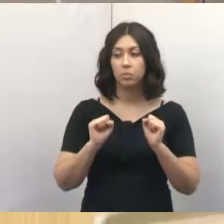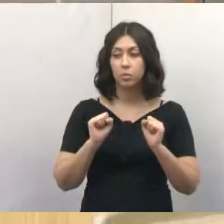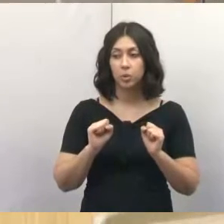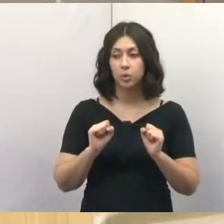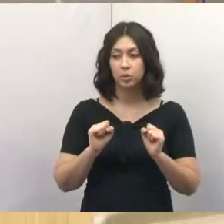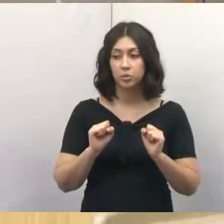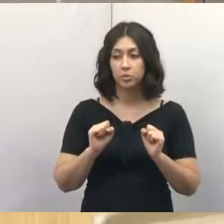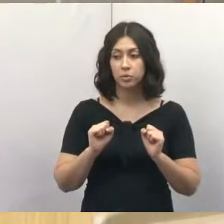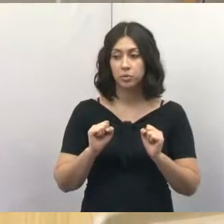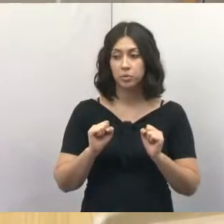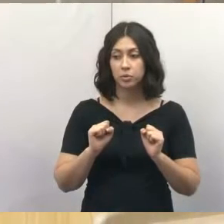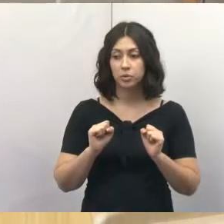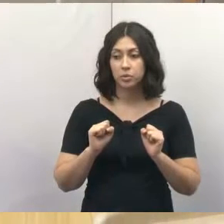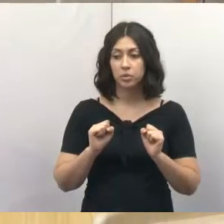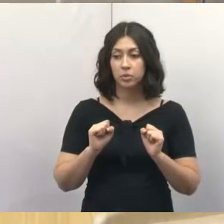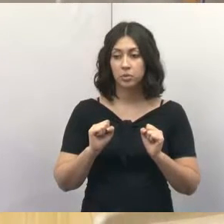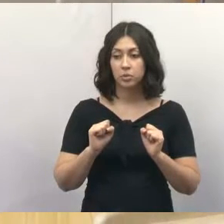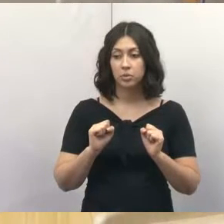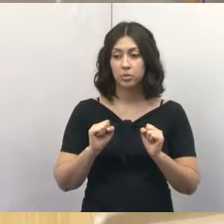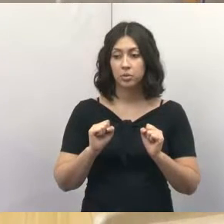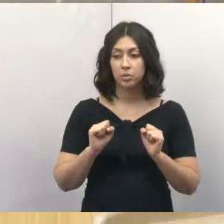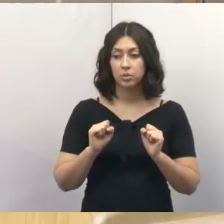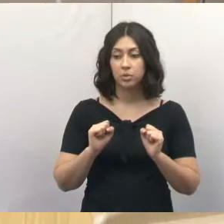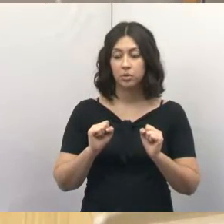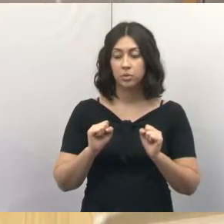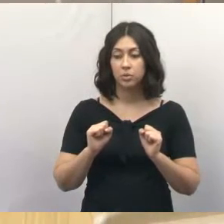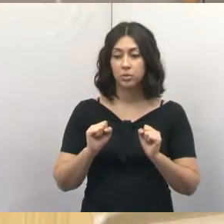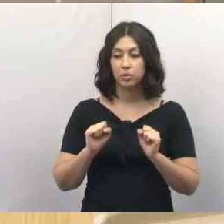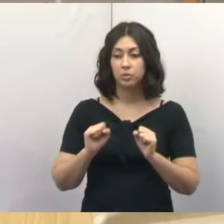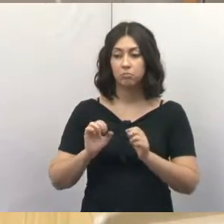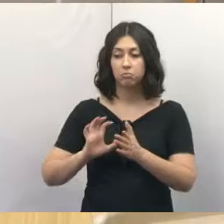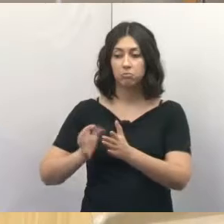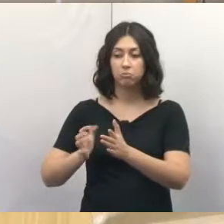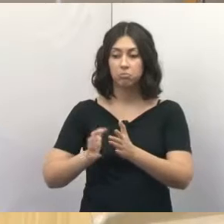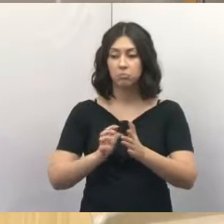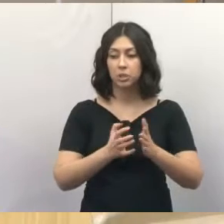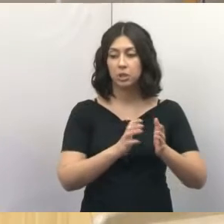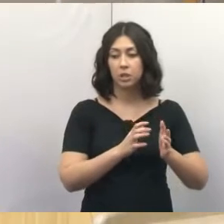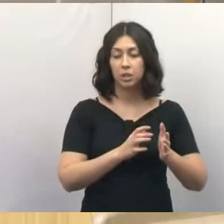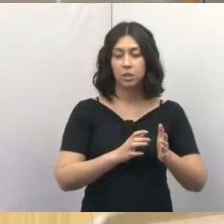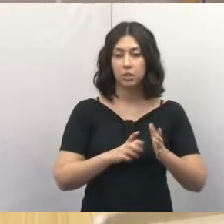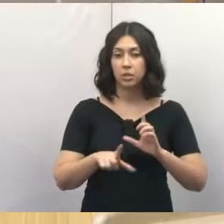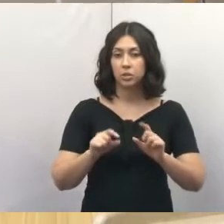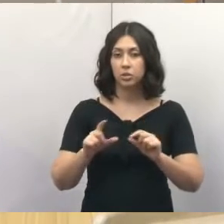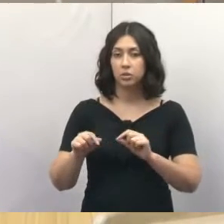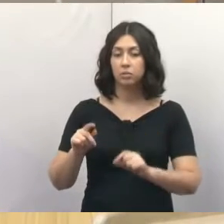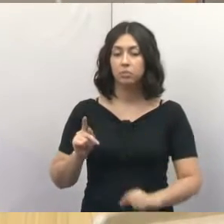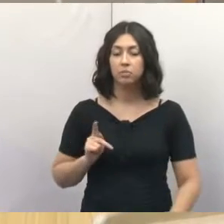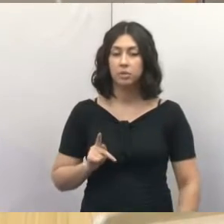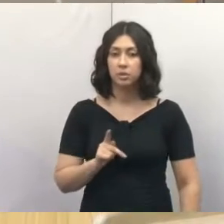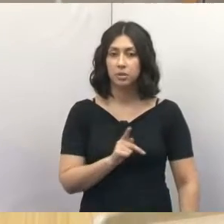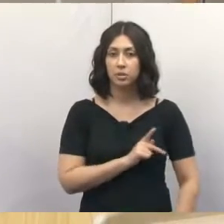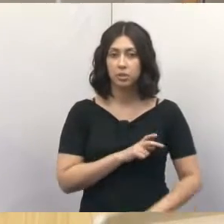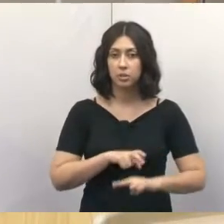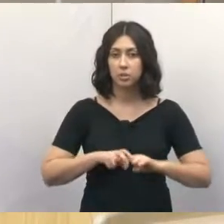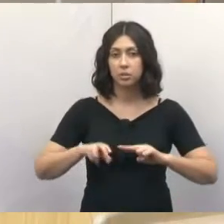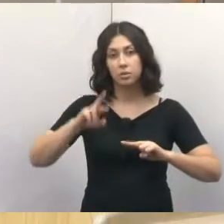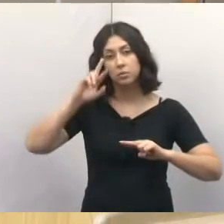quebra de possibilidade por proporcionalidade partidária serão indeferidas pelo presidente da mesa, diretora dos trabalhos de